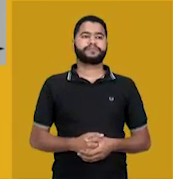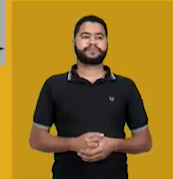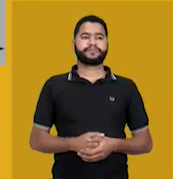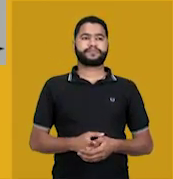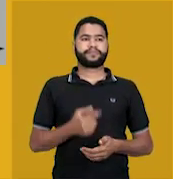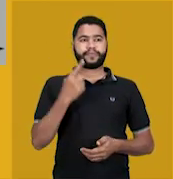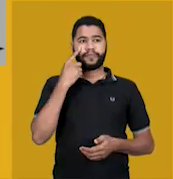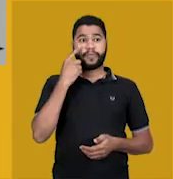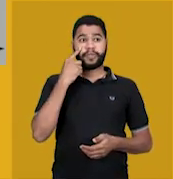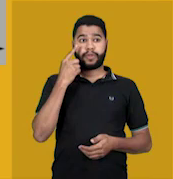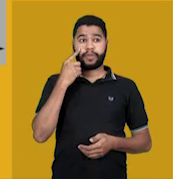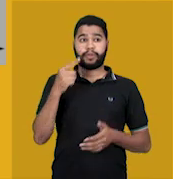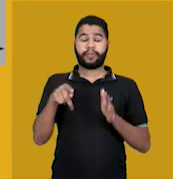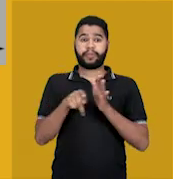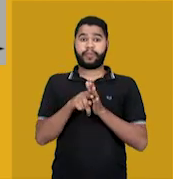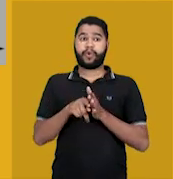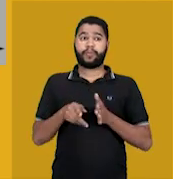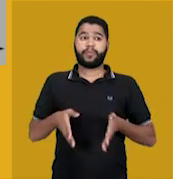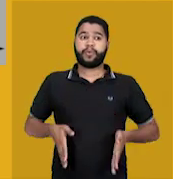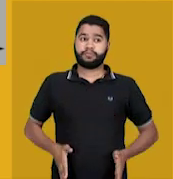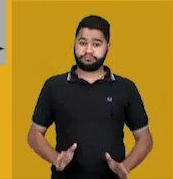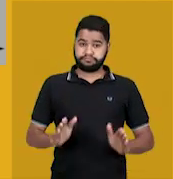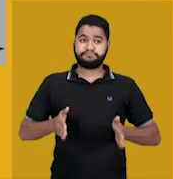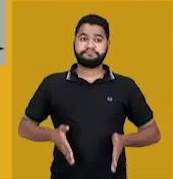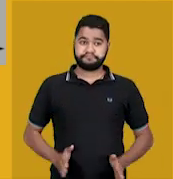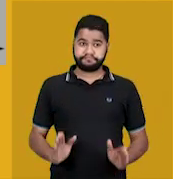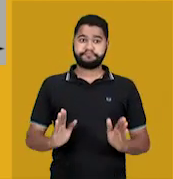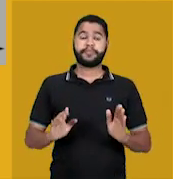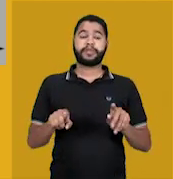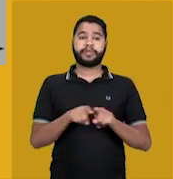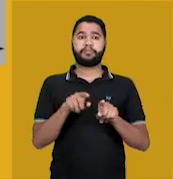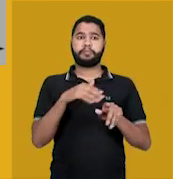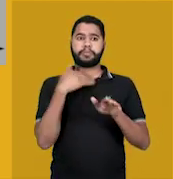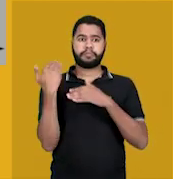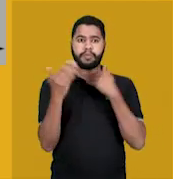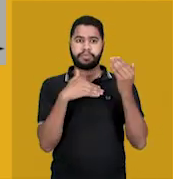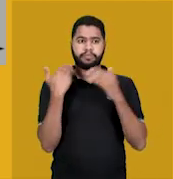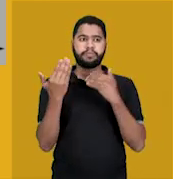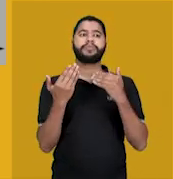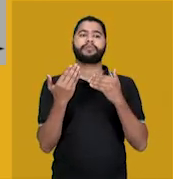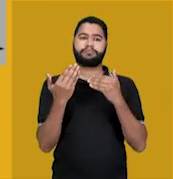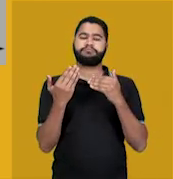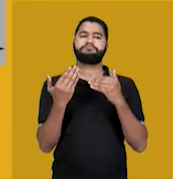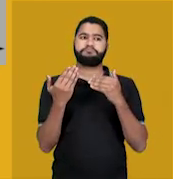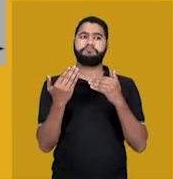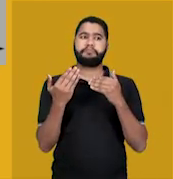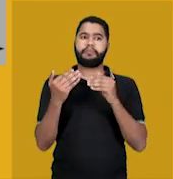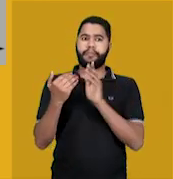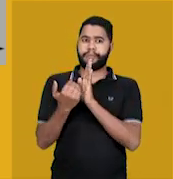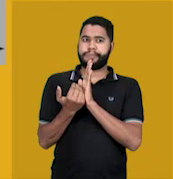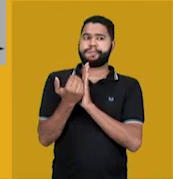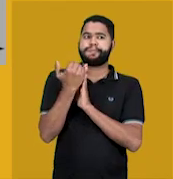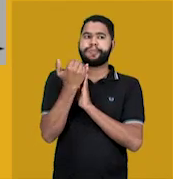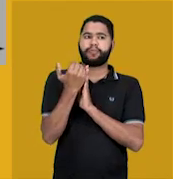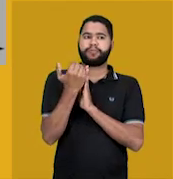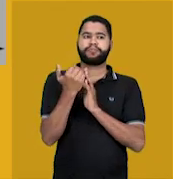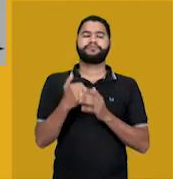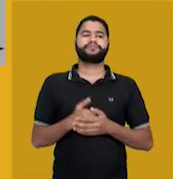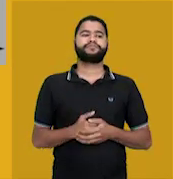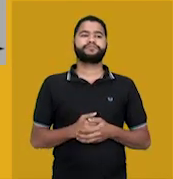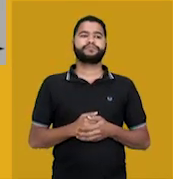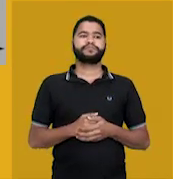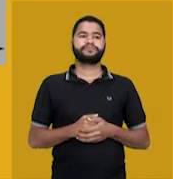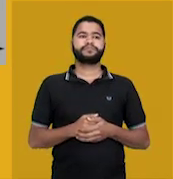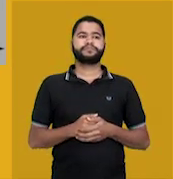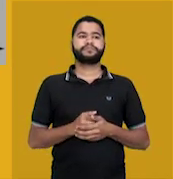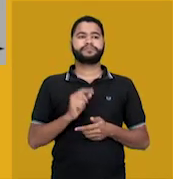tem elevadas taxas de natalidade e elevadas taxas de natalidade. Automaticamente, né, você tem